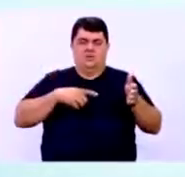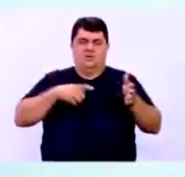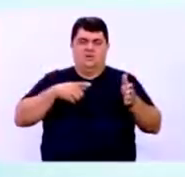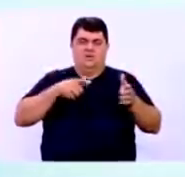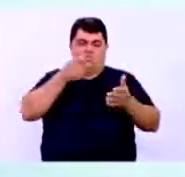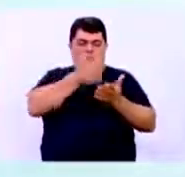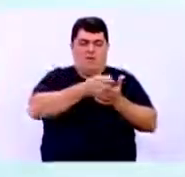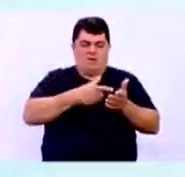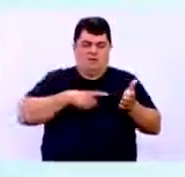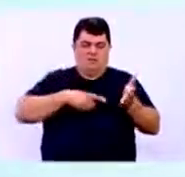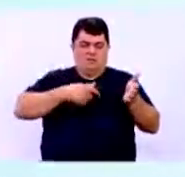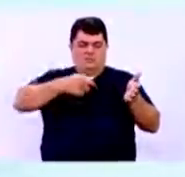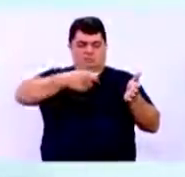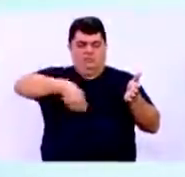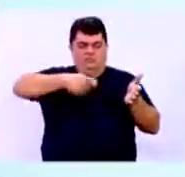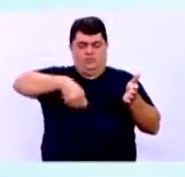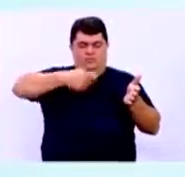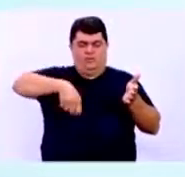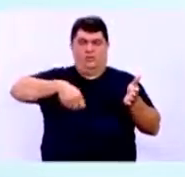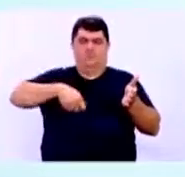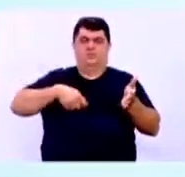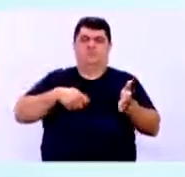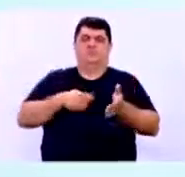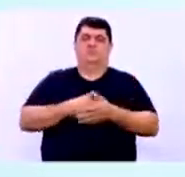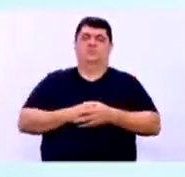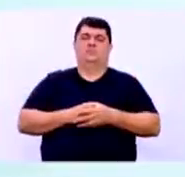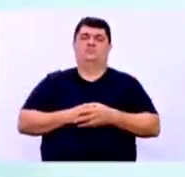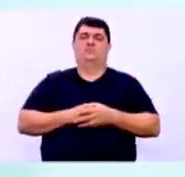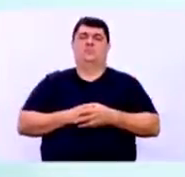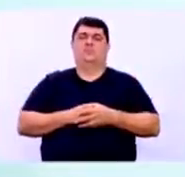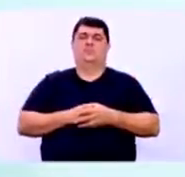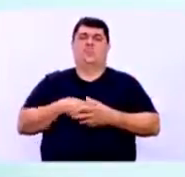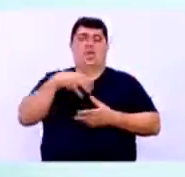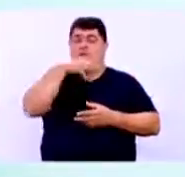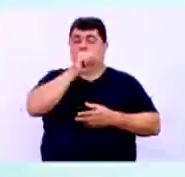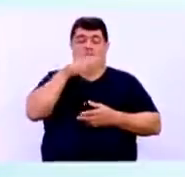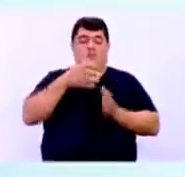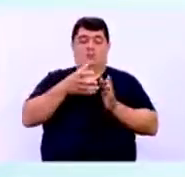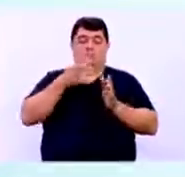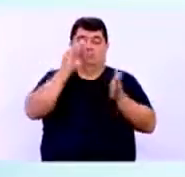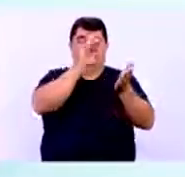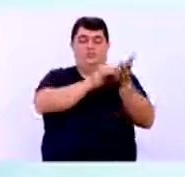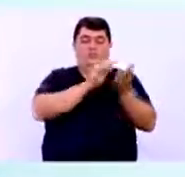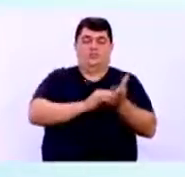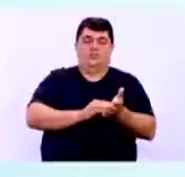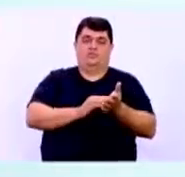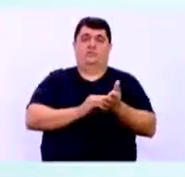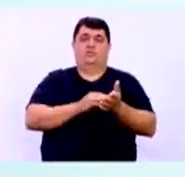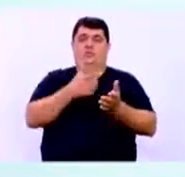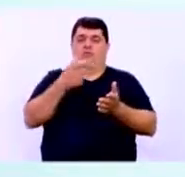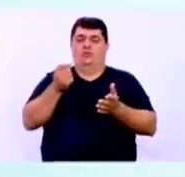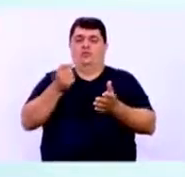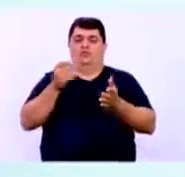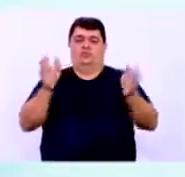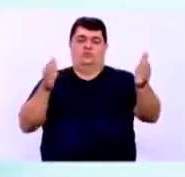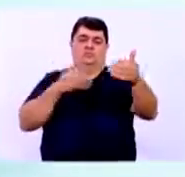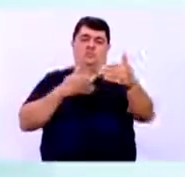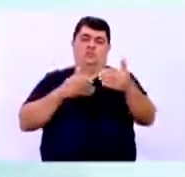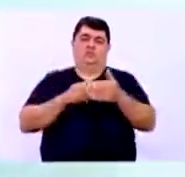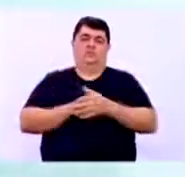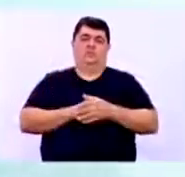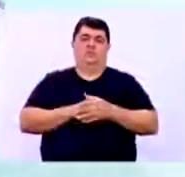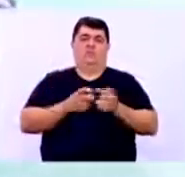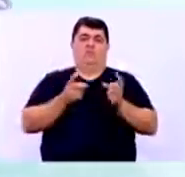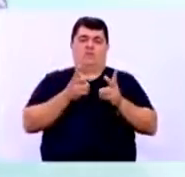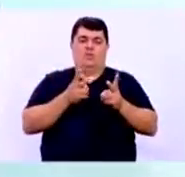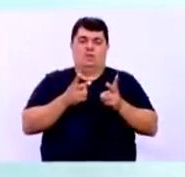controle de estoque faz? Só passa o leitor óptico, automaticamente já bota lá 20 caixas de leite. E a saída,